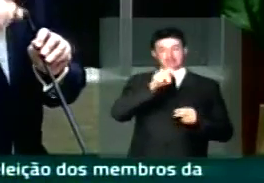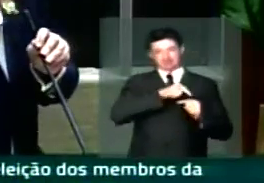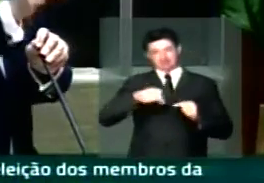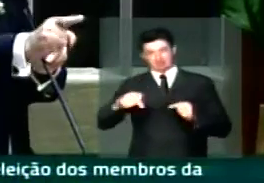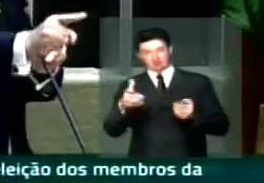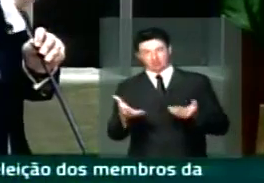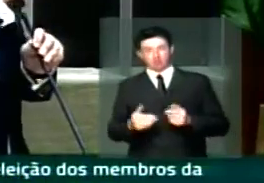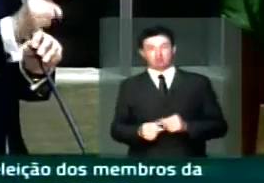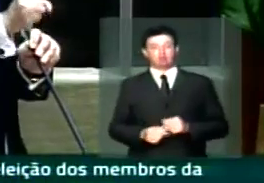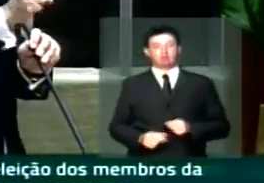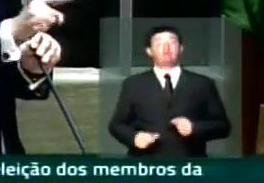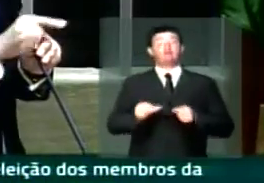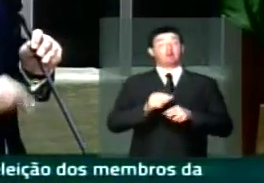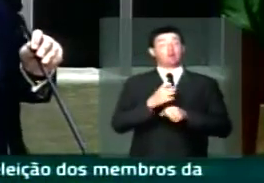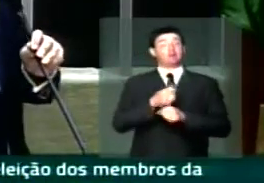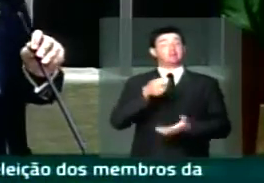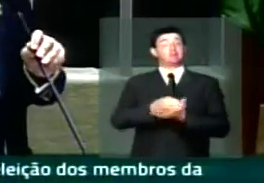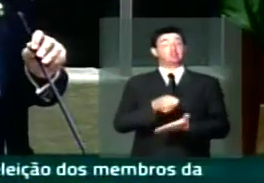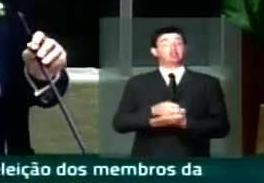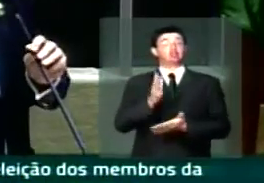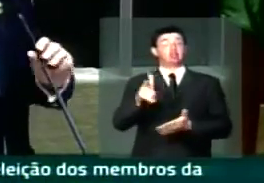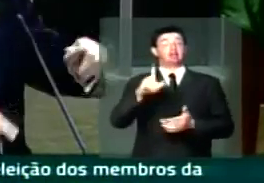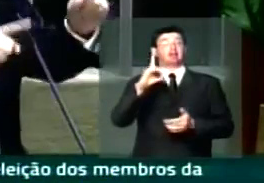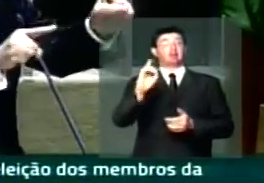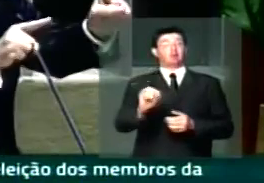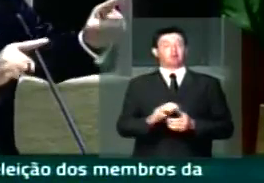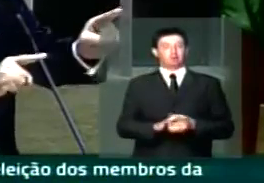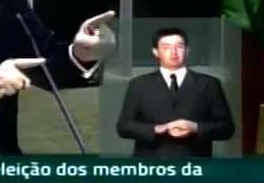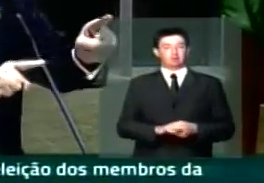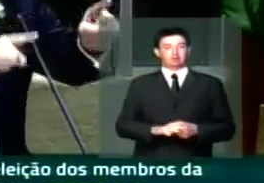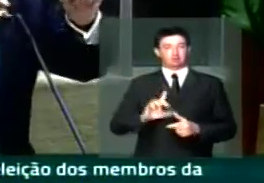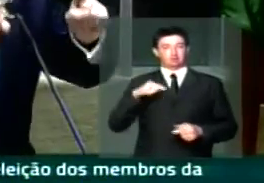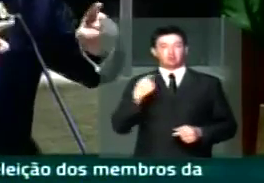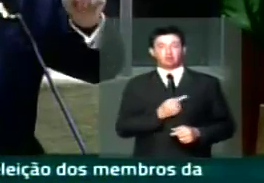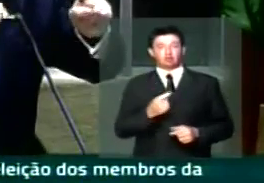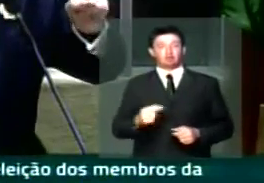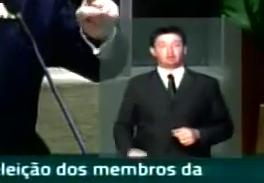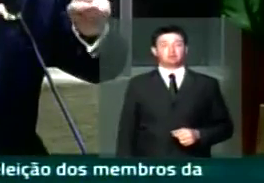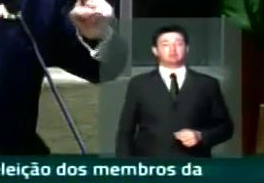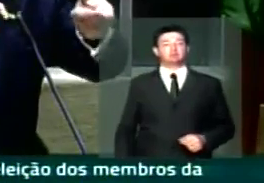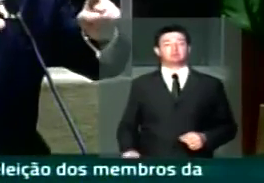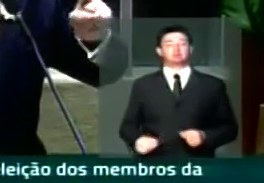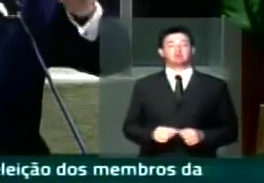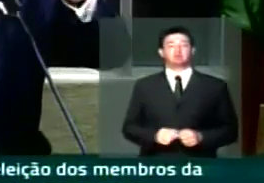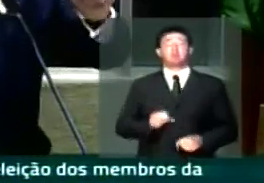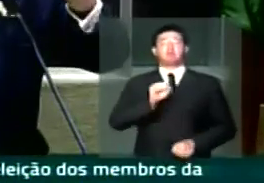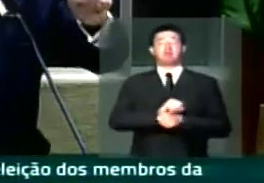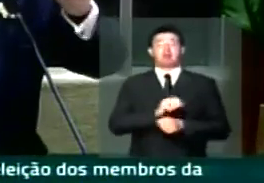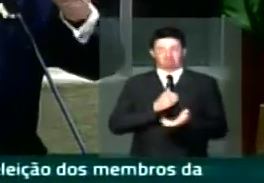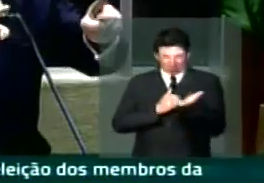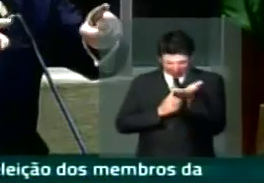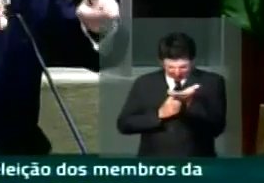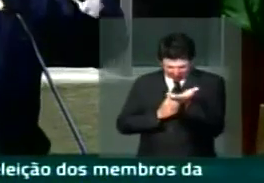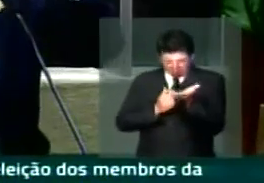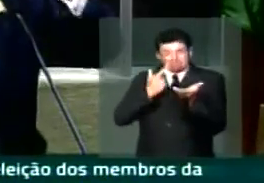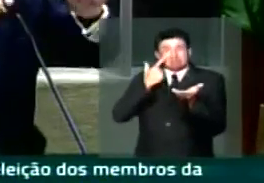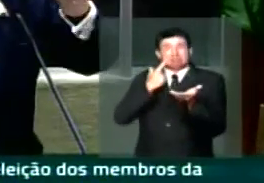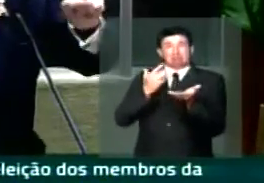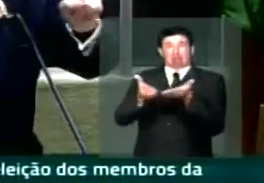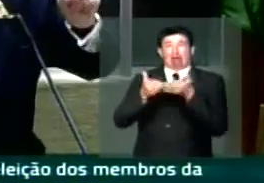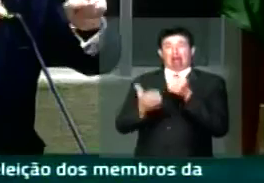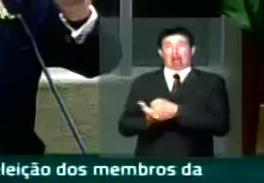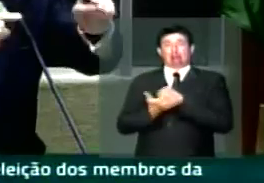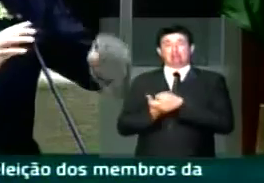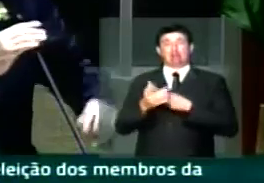2015, colocaram o orçamento impositivo na LDO. Nós paramos de pires na mão, mendigar a verba